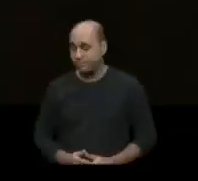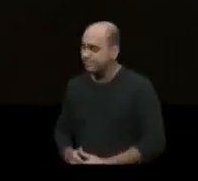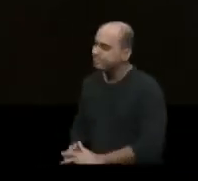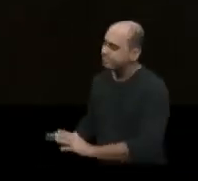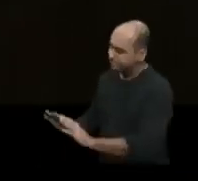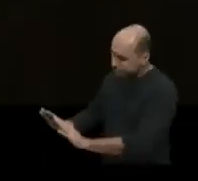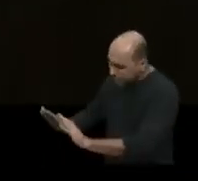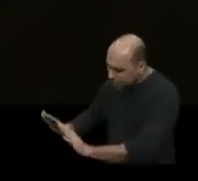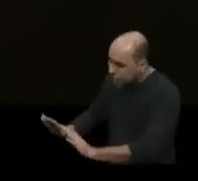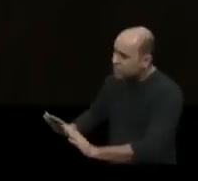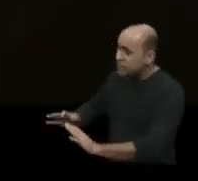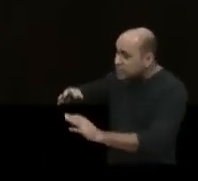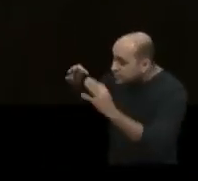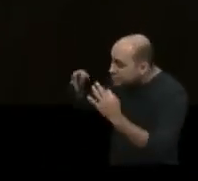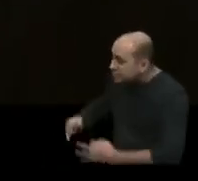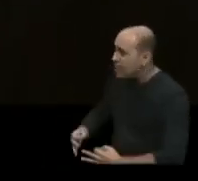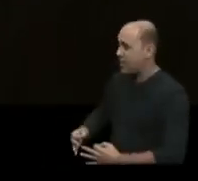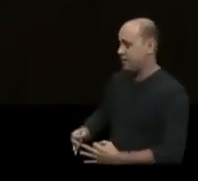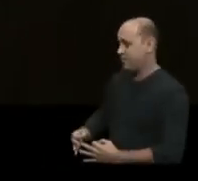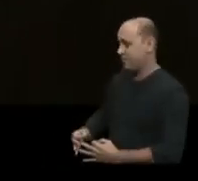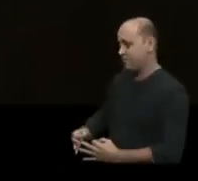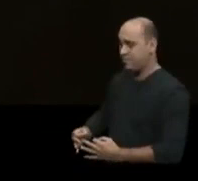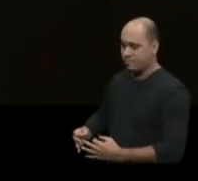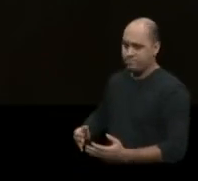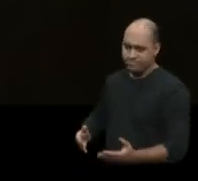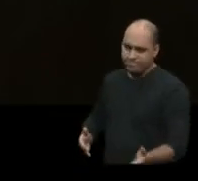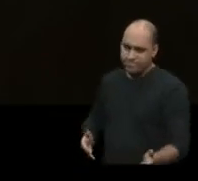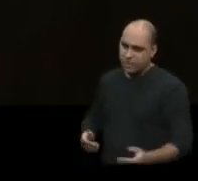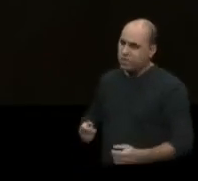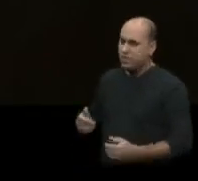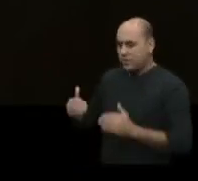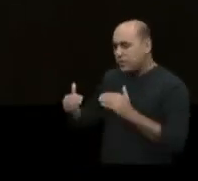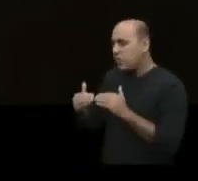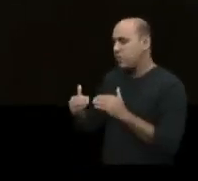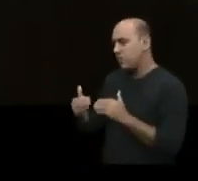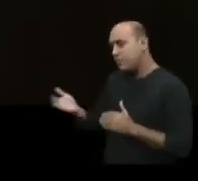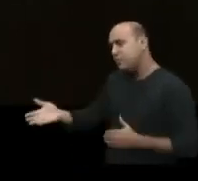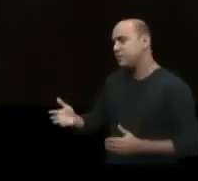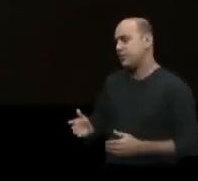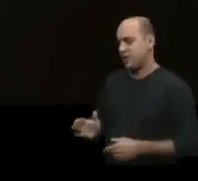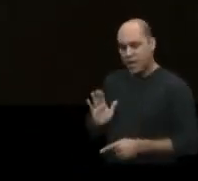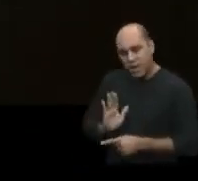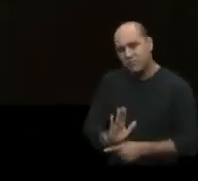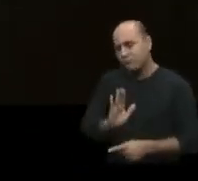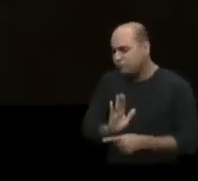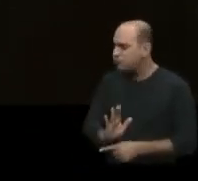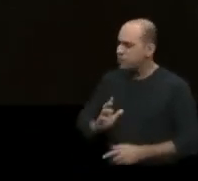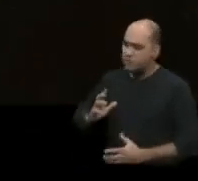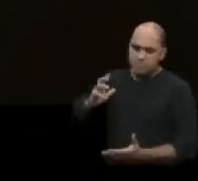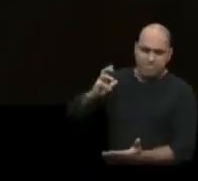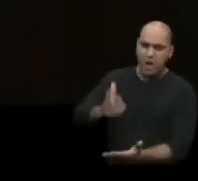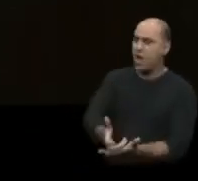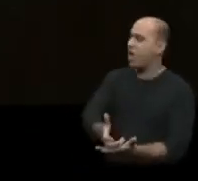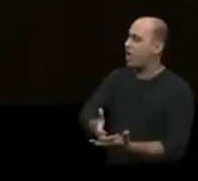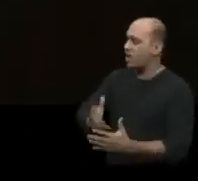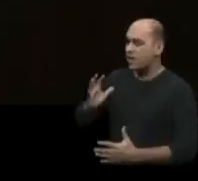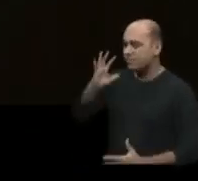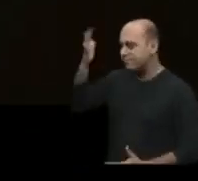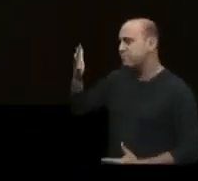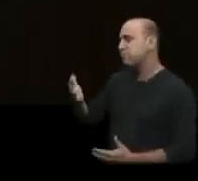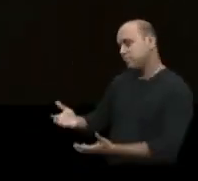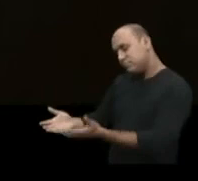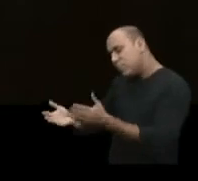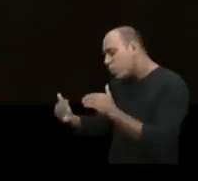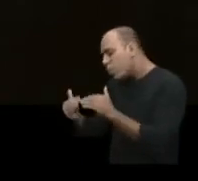idade do Renin. Você tá certa. Eu faria tudo e mais um pouco para salvar a vida do meu garoto. Mas